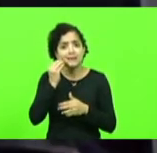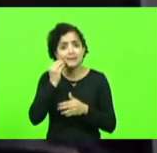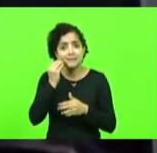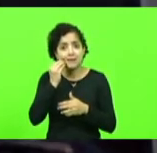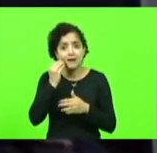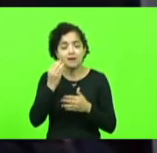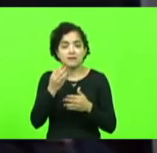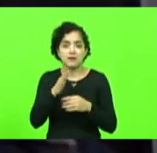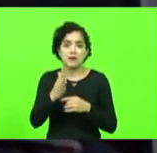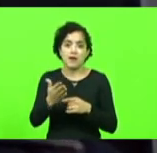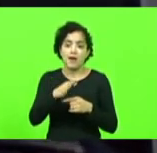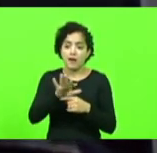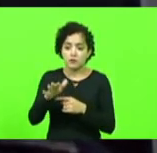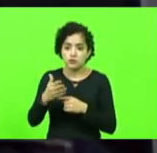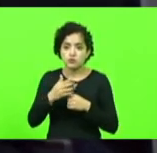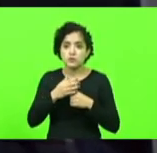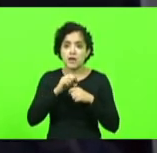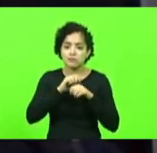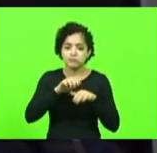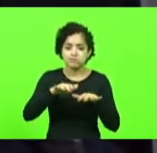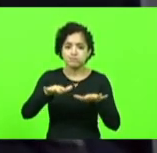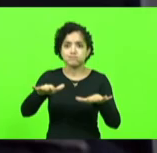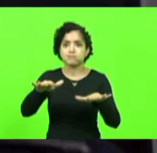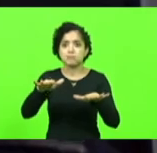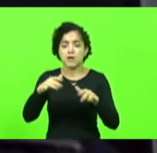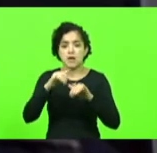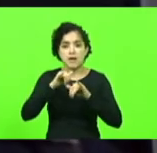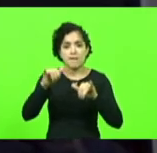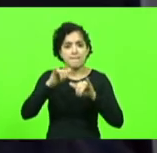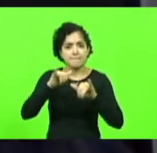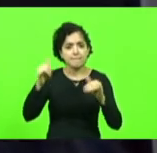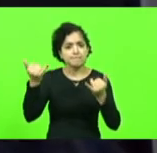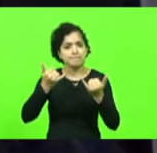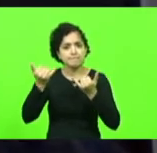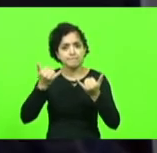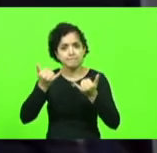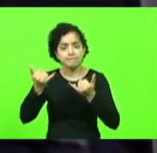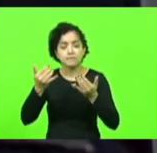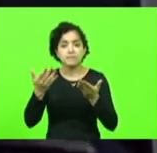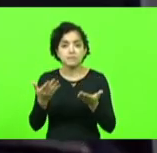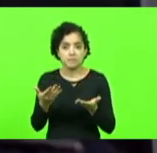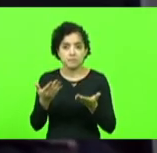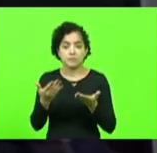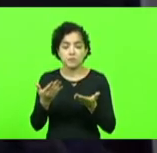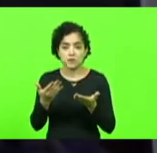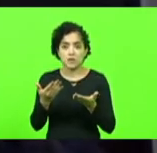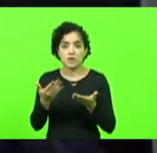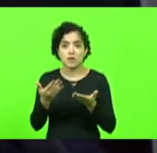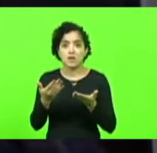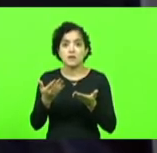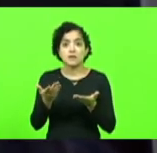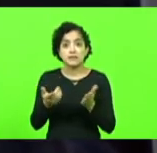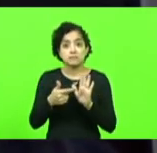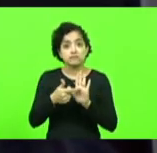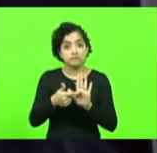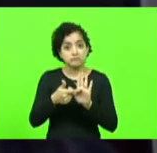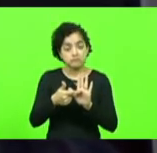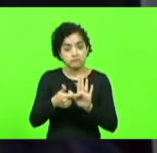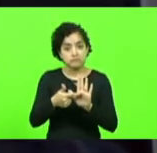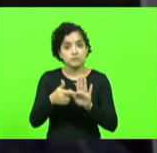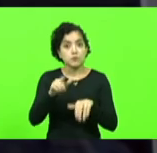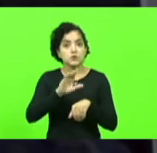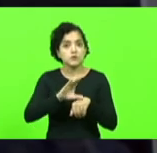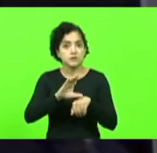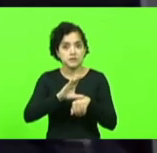nessa divulgação, enquanto profissão, enquanto instituição, enquanto ofertante deste curso, porque